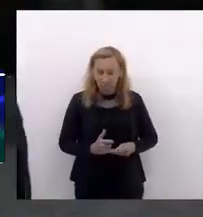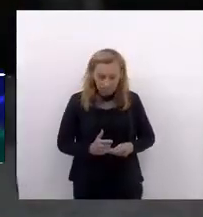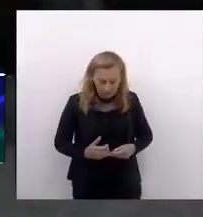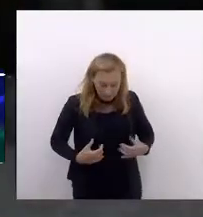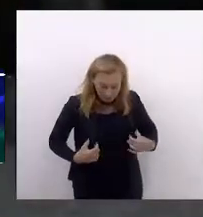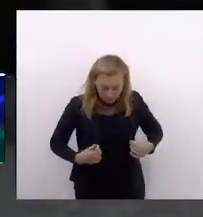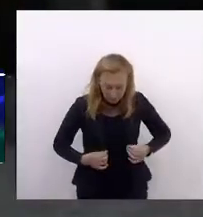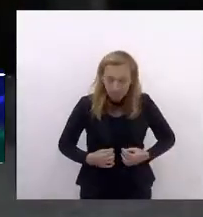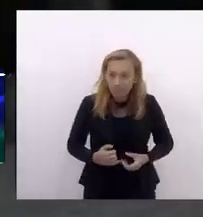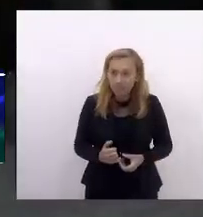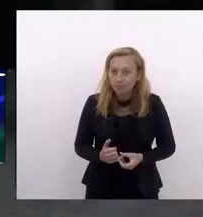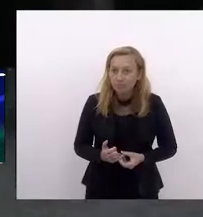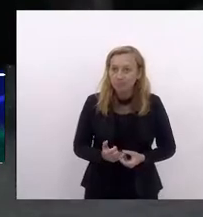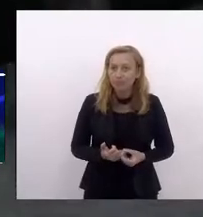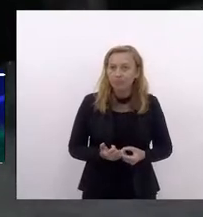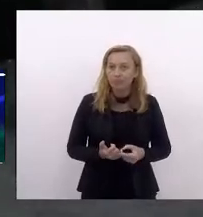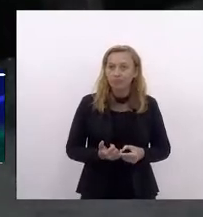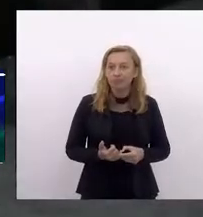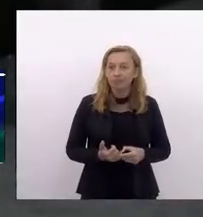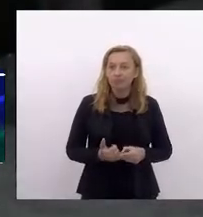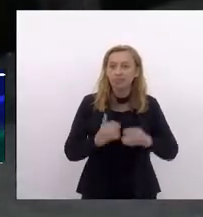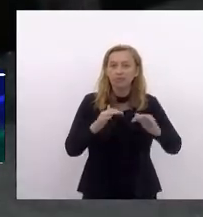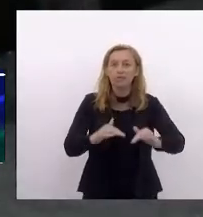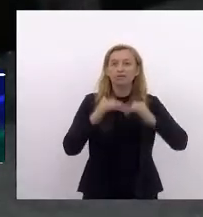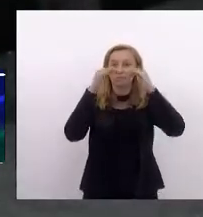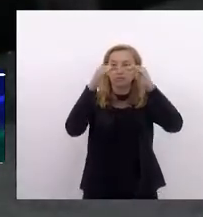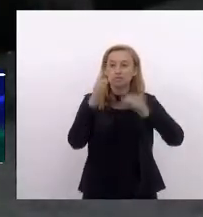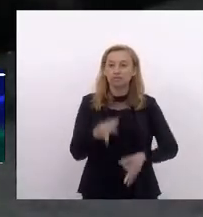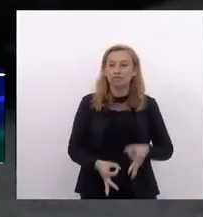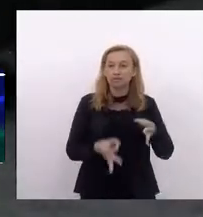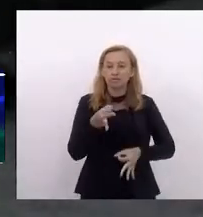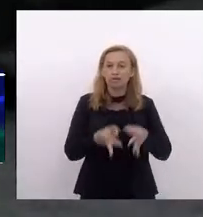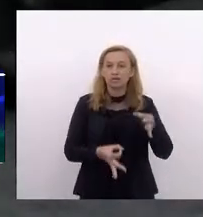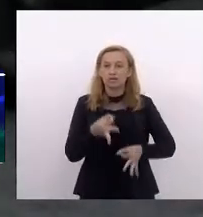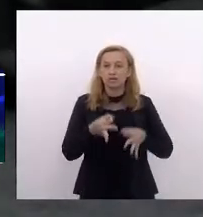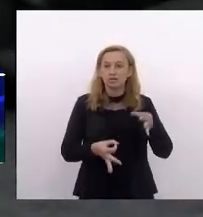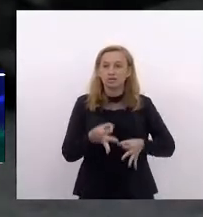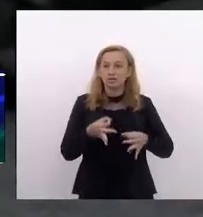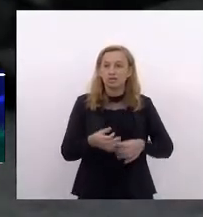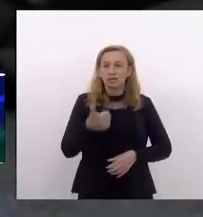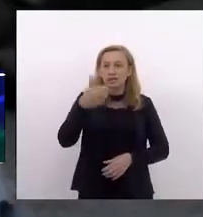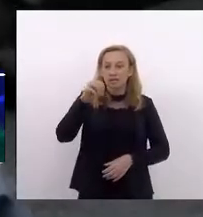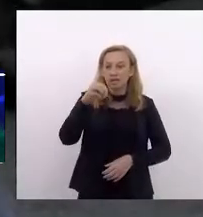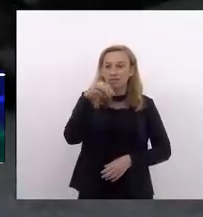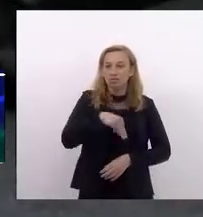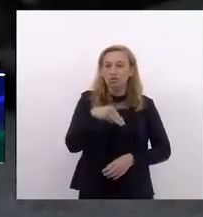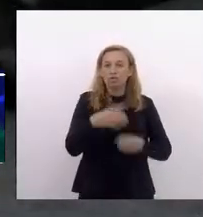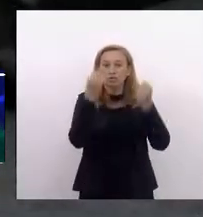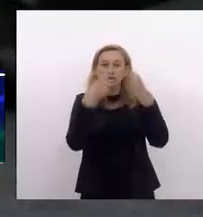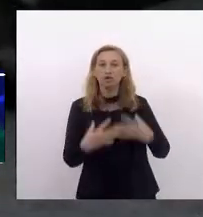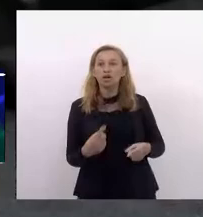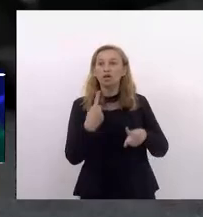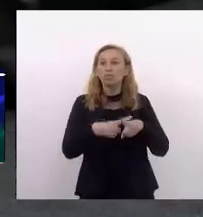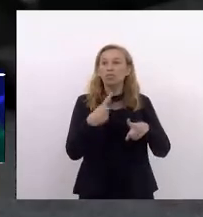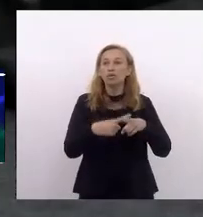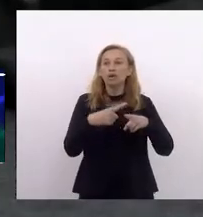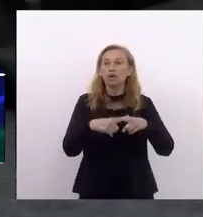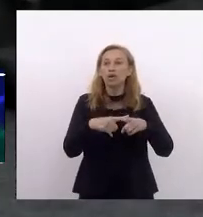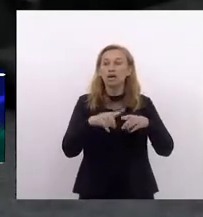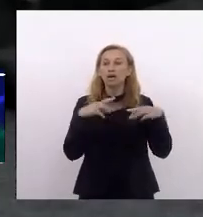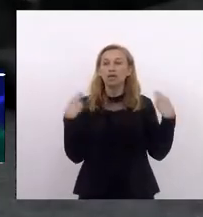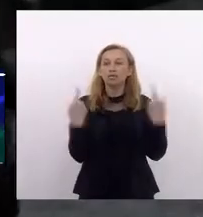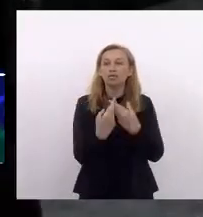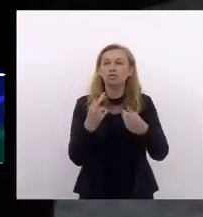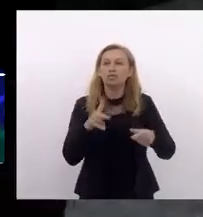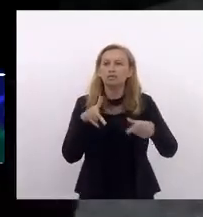excelência de um dos ministros Supremo Tribunal Federal dizendo que só tem 10 minutos para explicar por que que a sessão foi interrompida